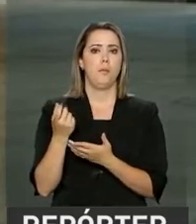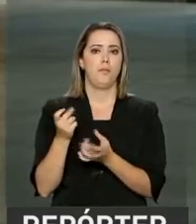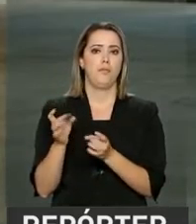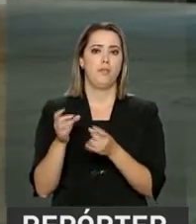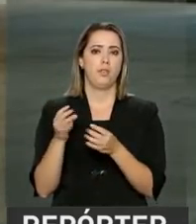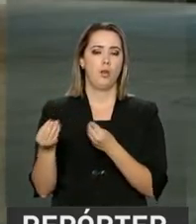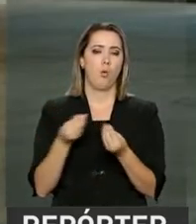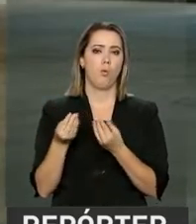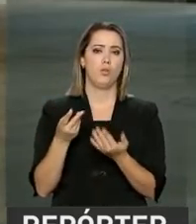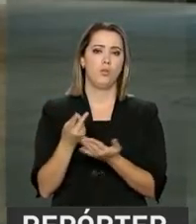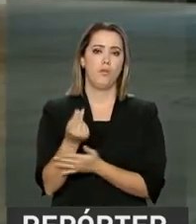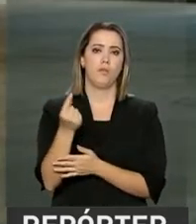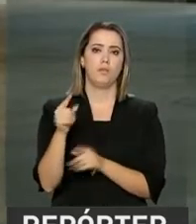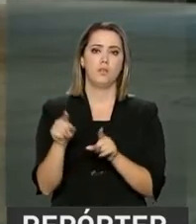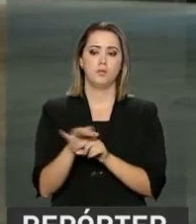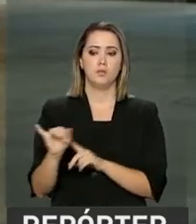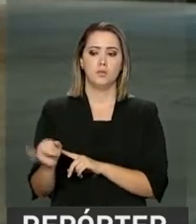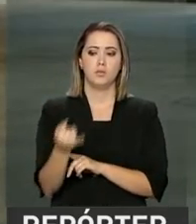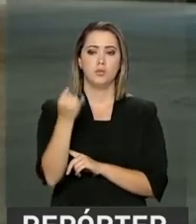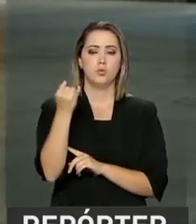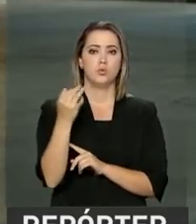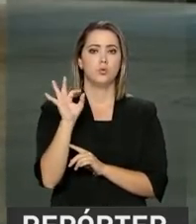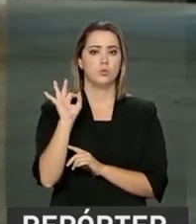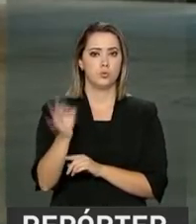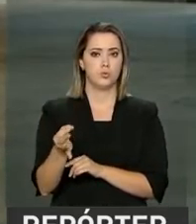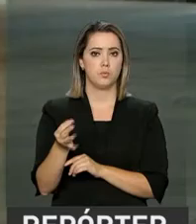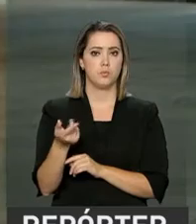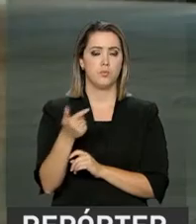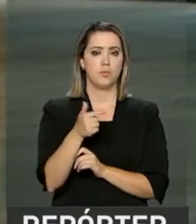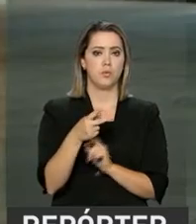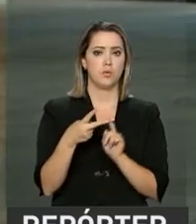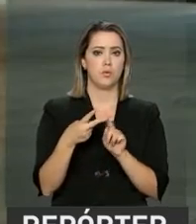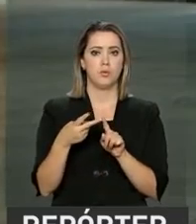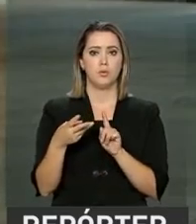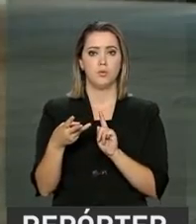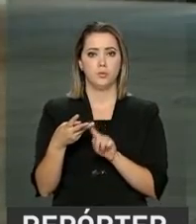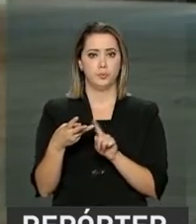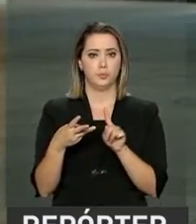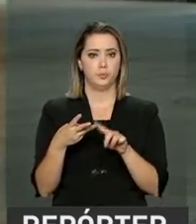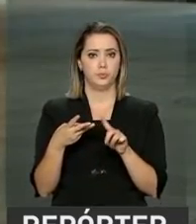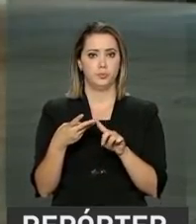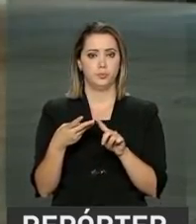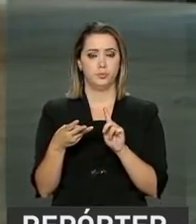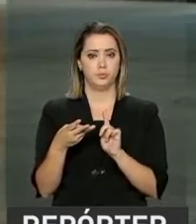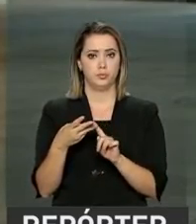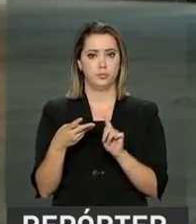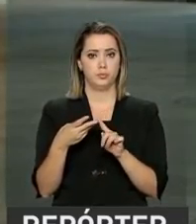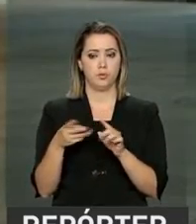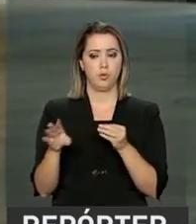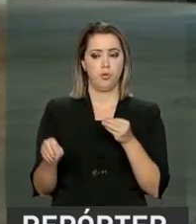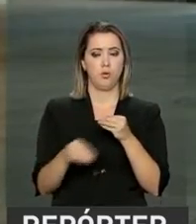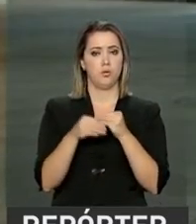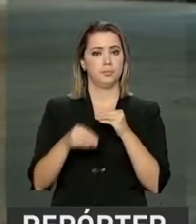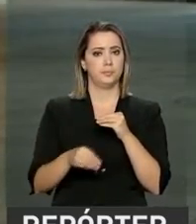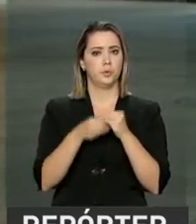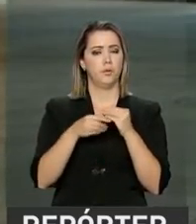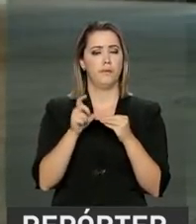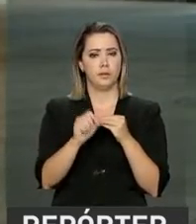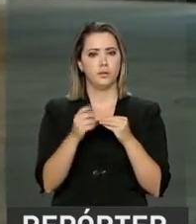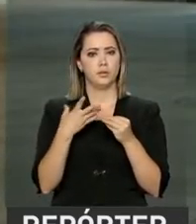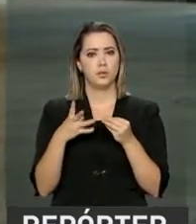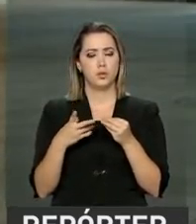o governo. É o chamado juro prefixado. Os outros dois tipos de contrato indexam essa